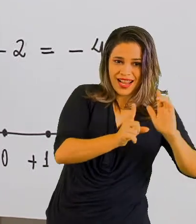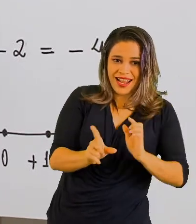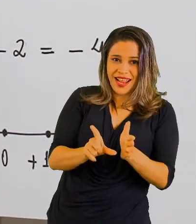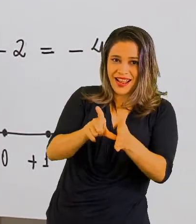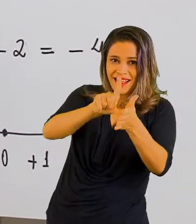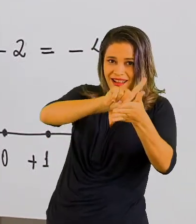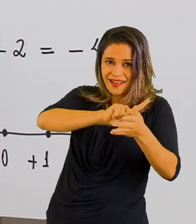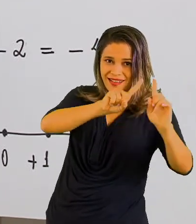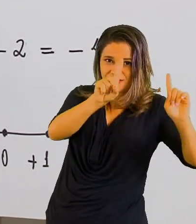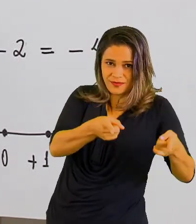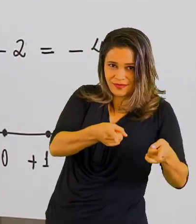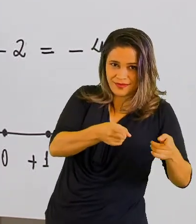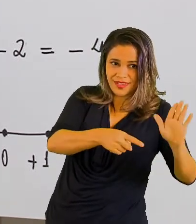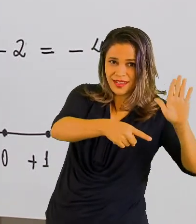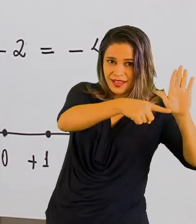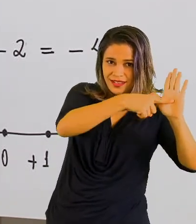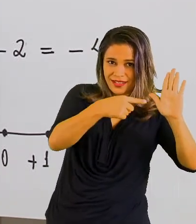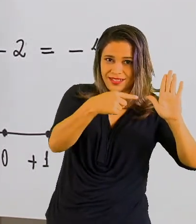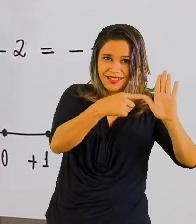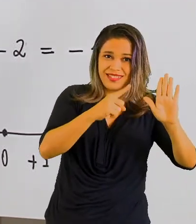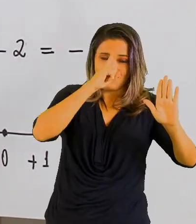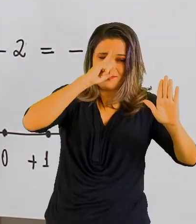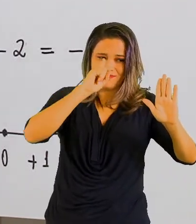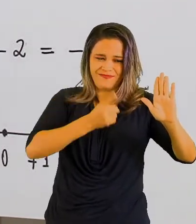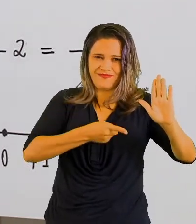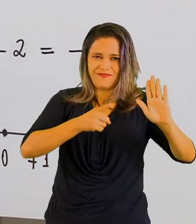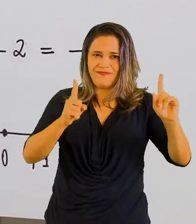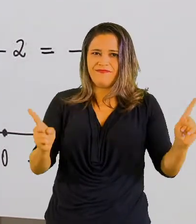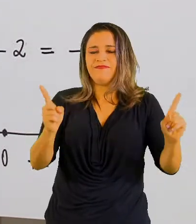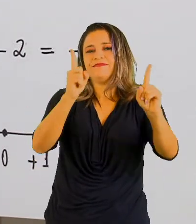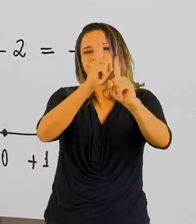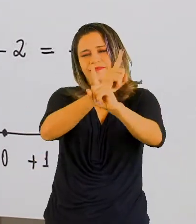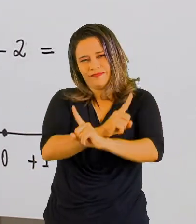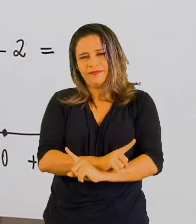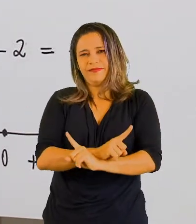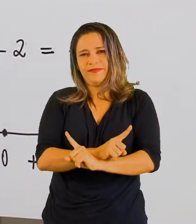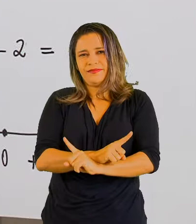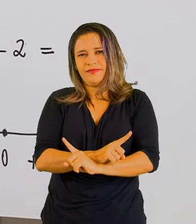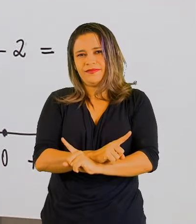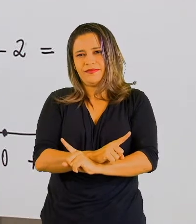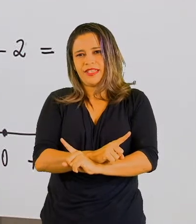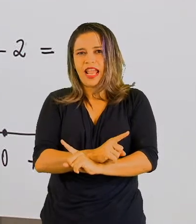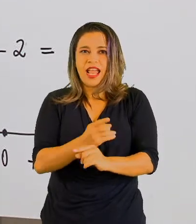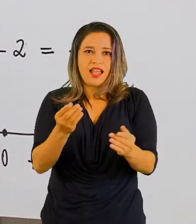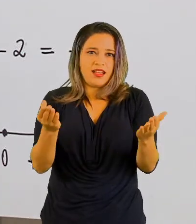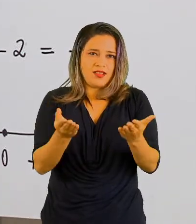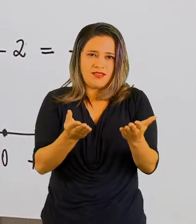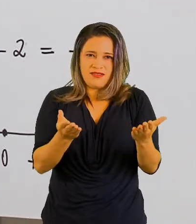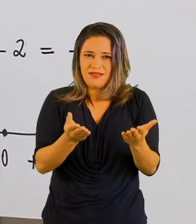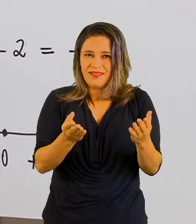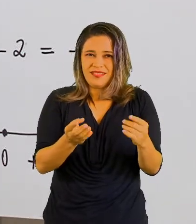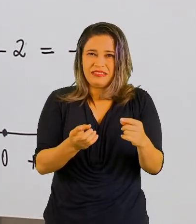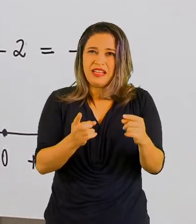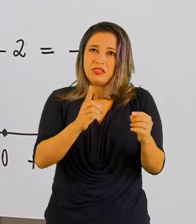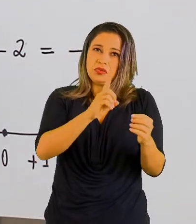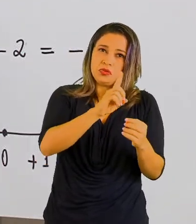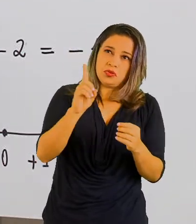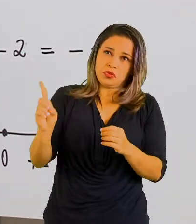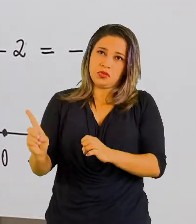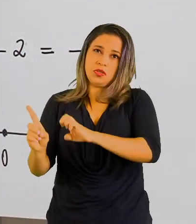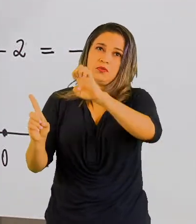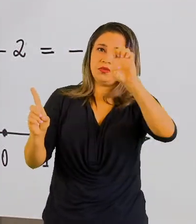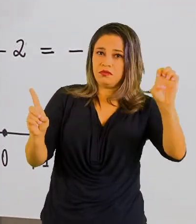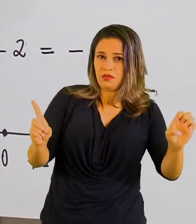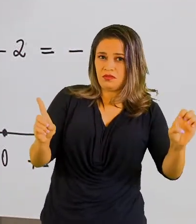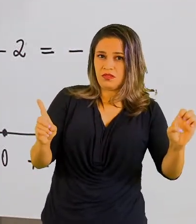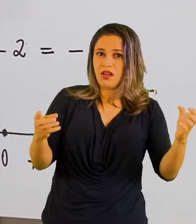parênteses, é uma ordem para inverter o sentido do movimento. Então, não vai ser mais da direita para a esquerda, você vai